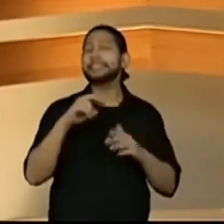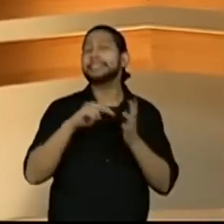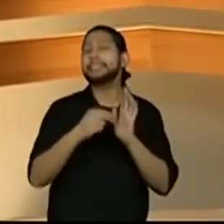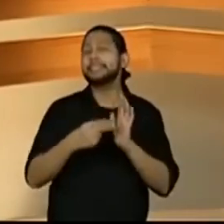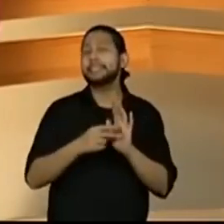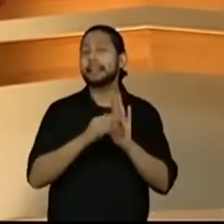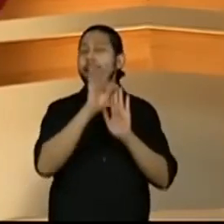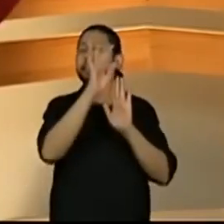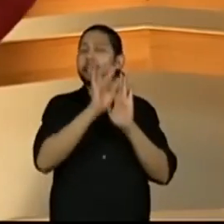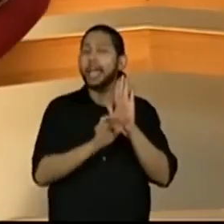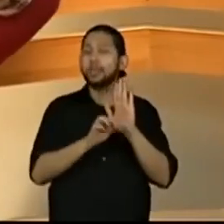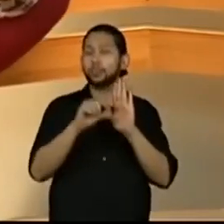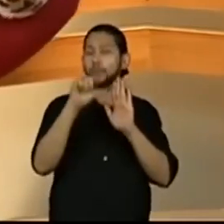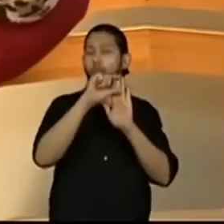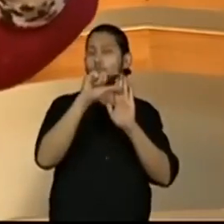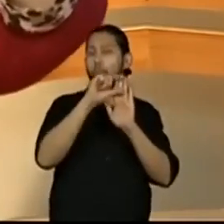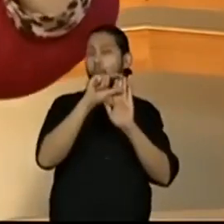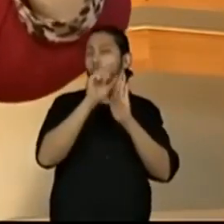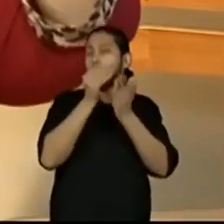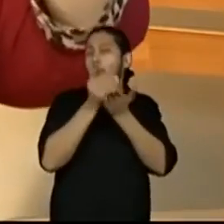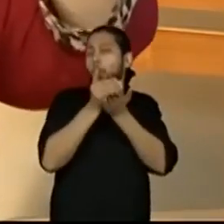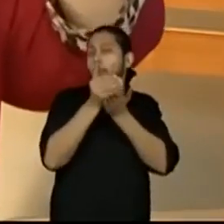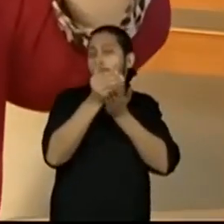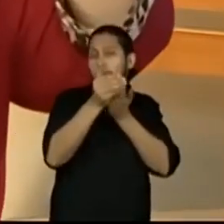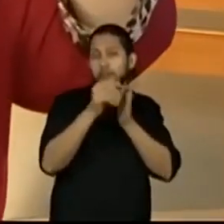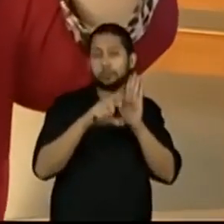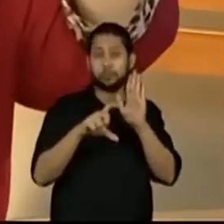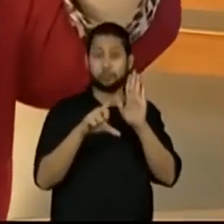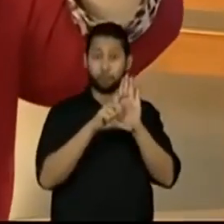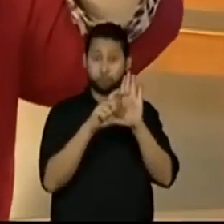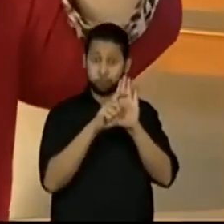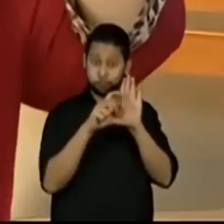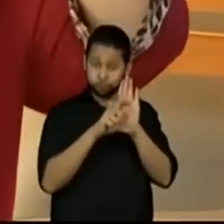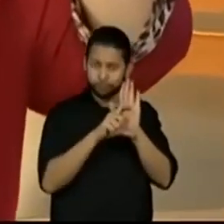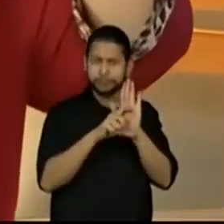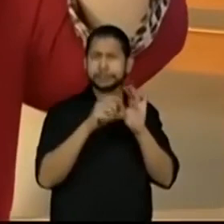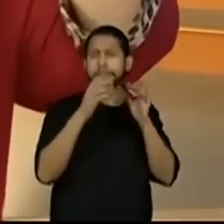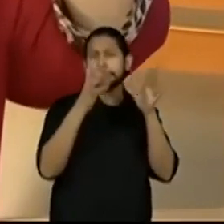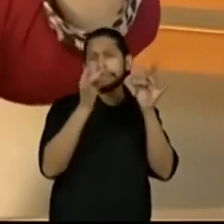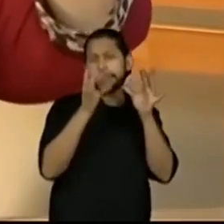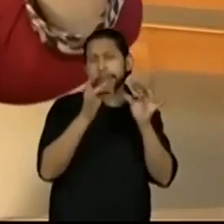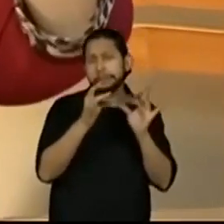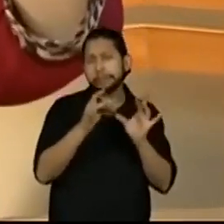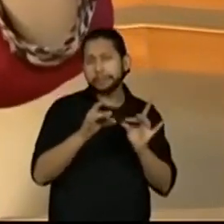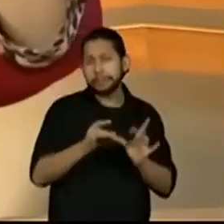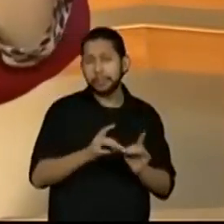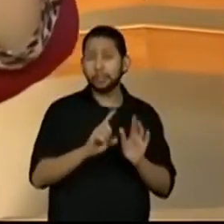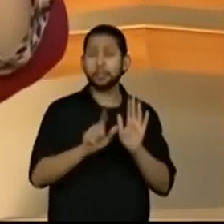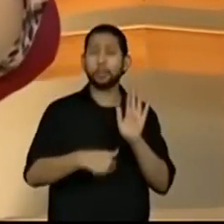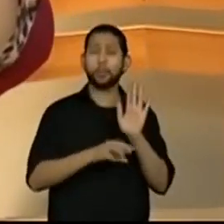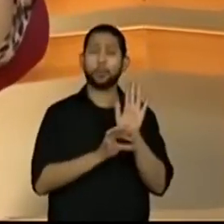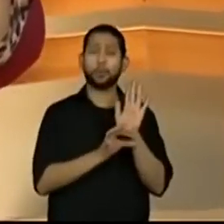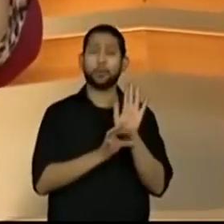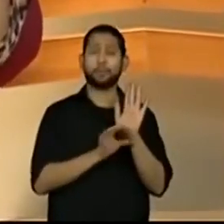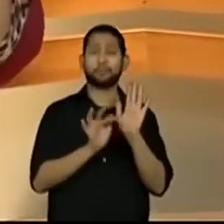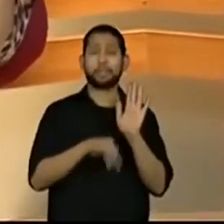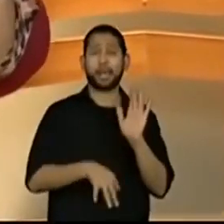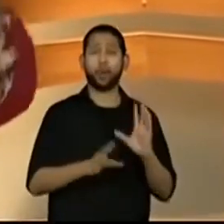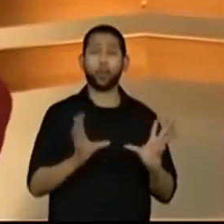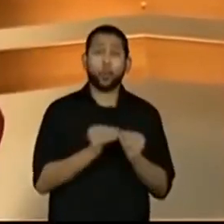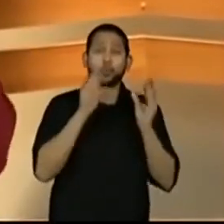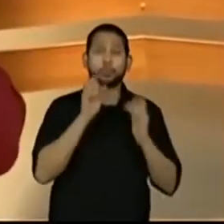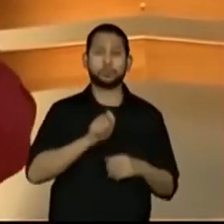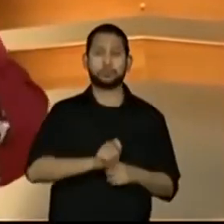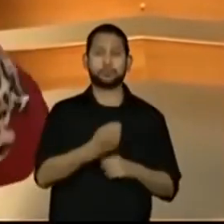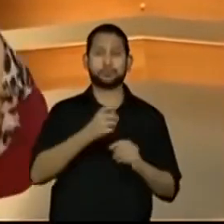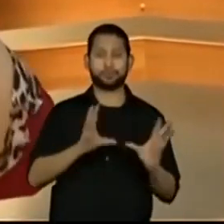do texto, que sempre há uma introdução, o desenvolvimento desse texto todo, desse trabalho, e depois uma conclusão. Então,